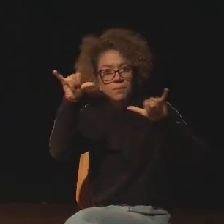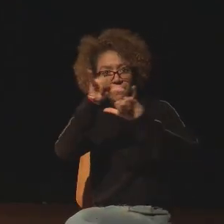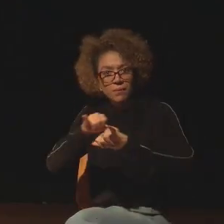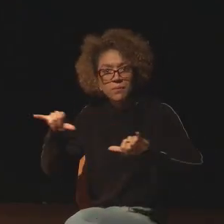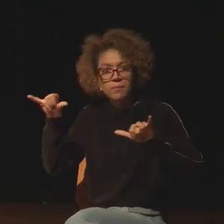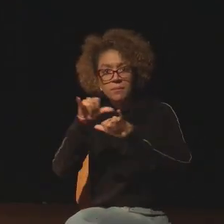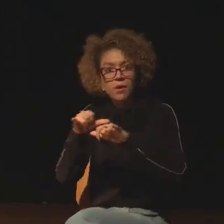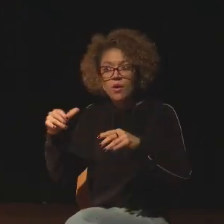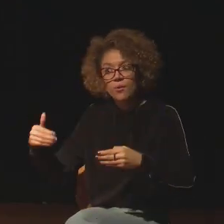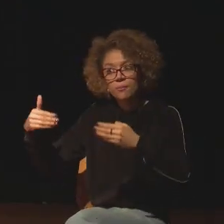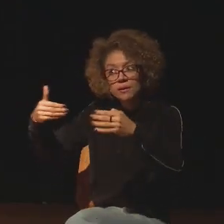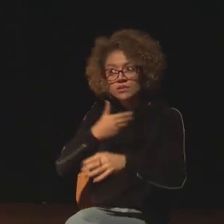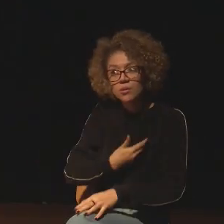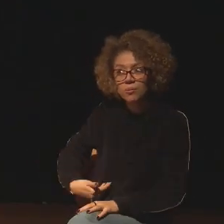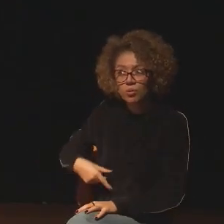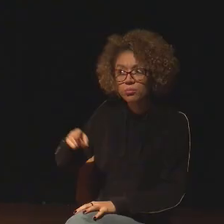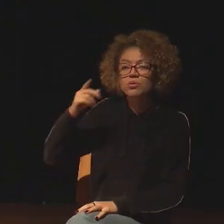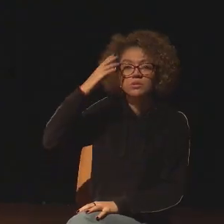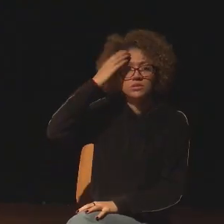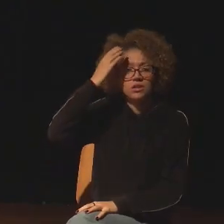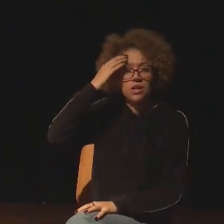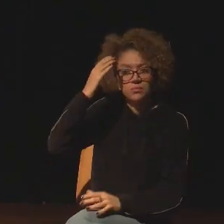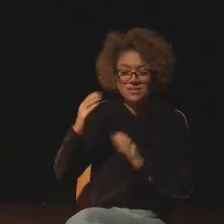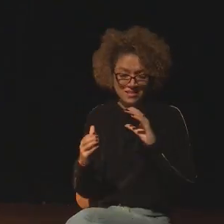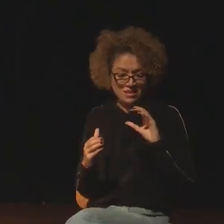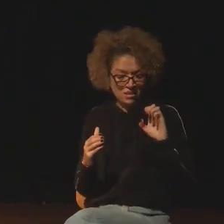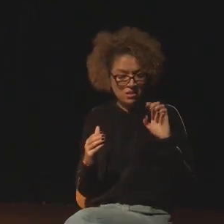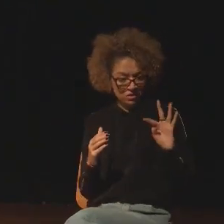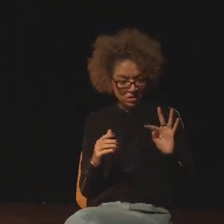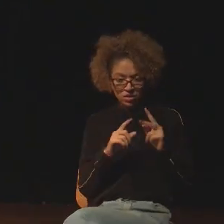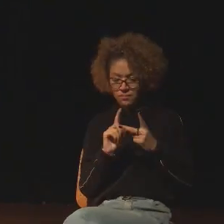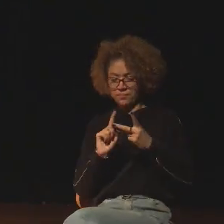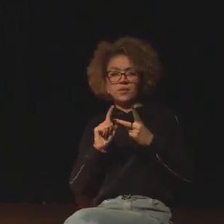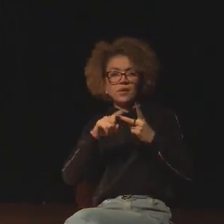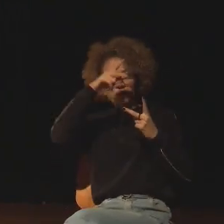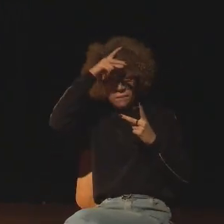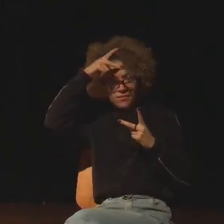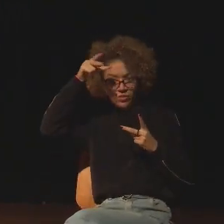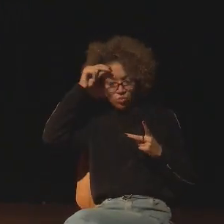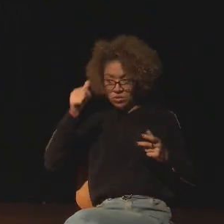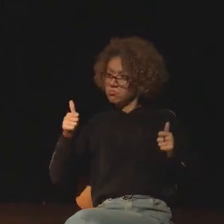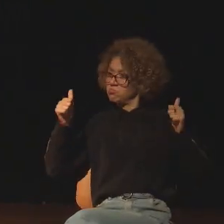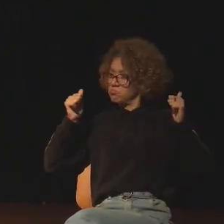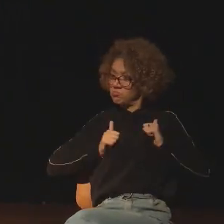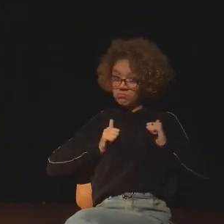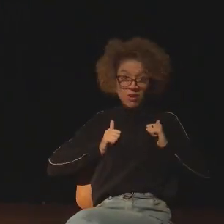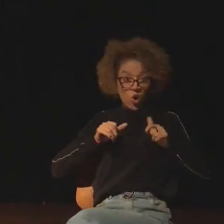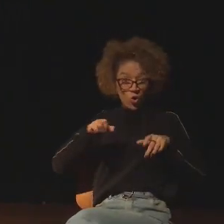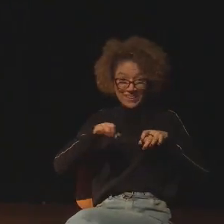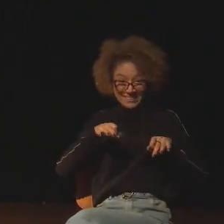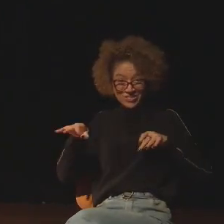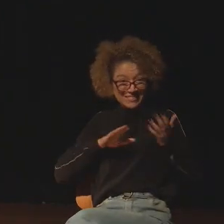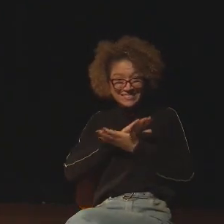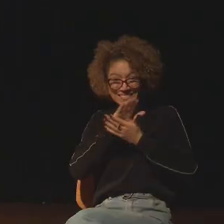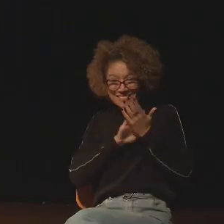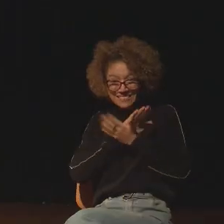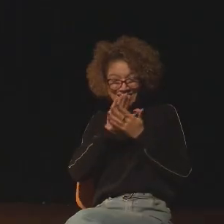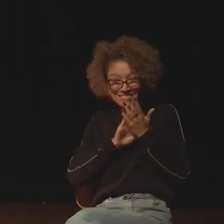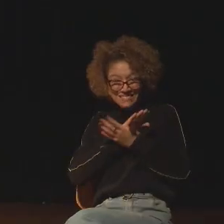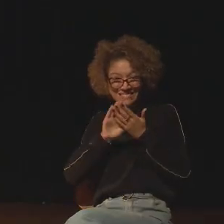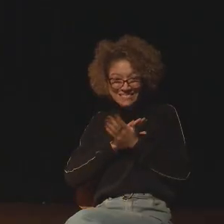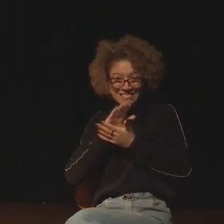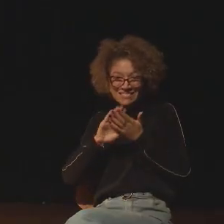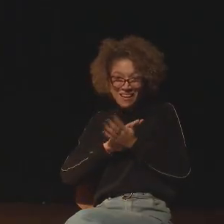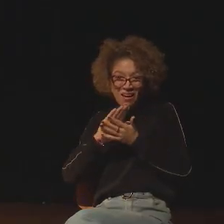Público e não existe ação. Enquanto a CET e a Prefeitura de São Paulo não fizerem uma ação coordenada para conectar os